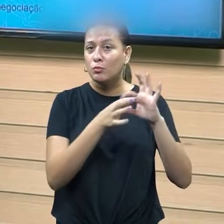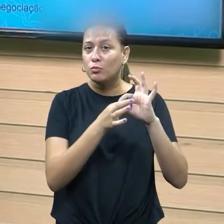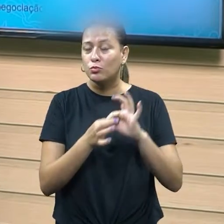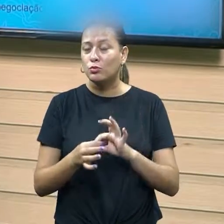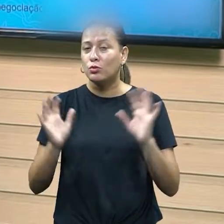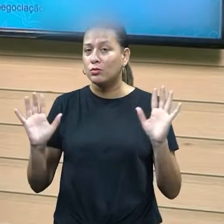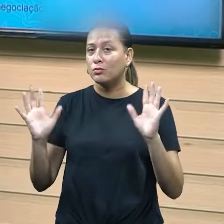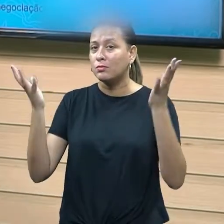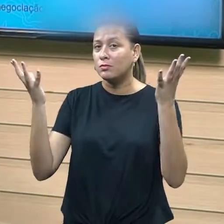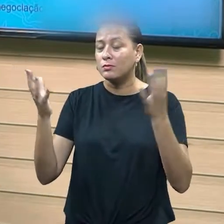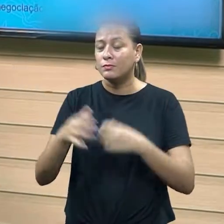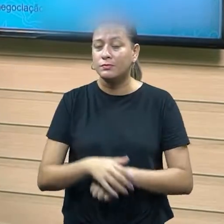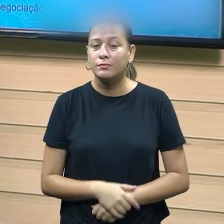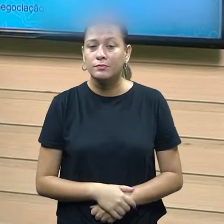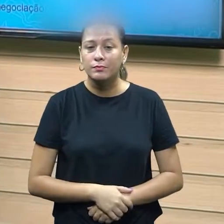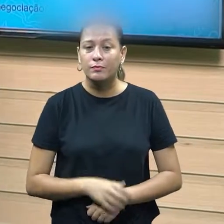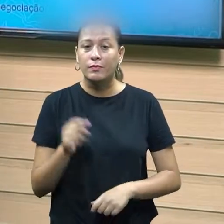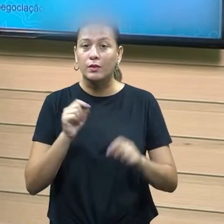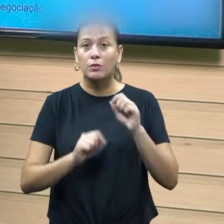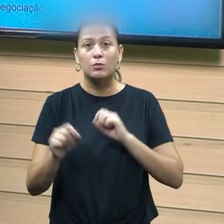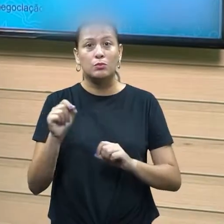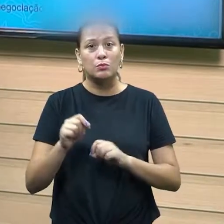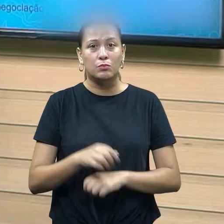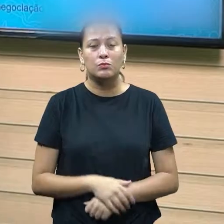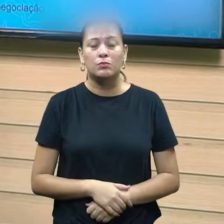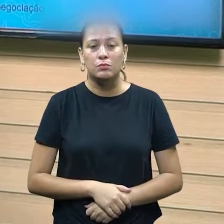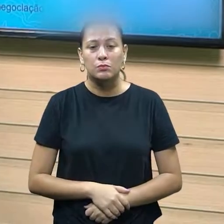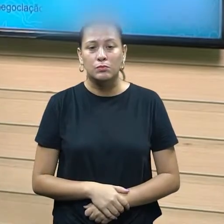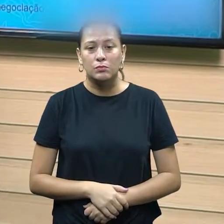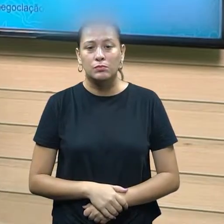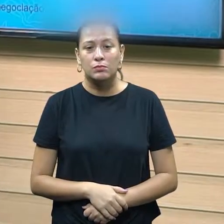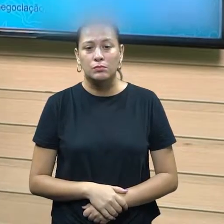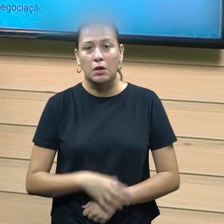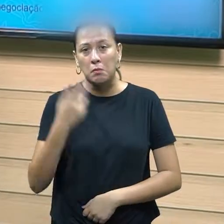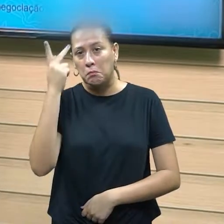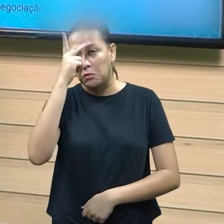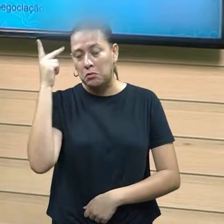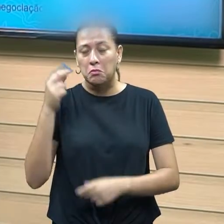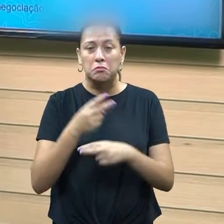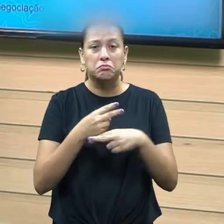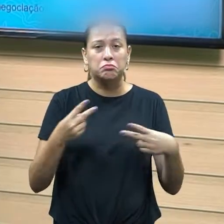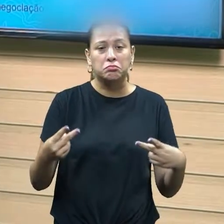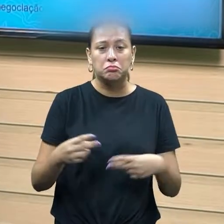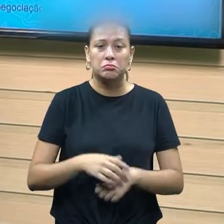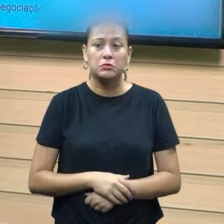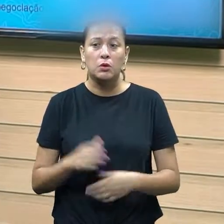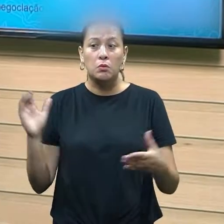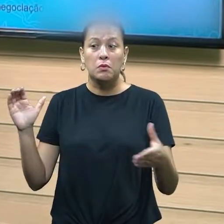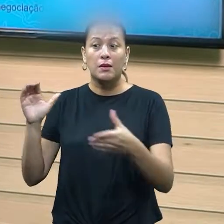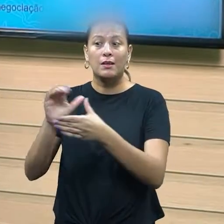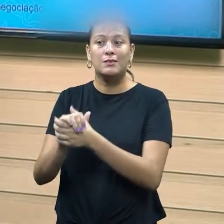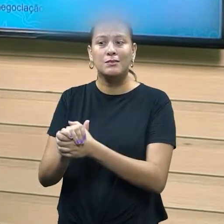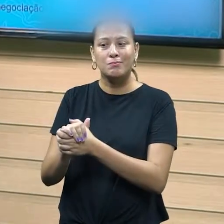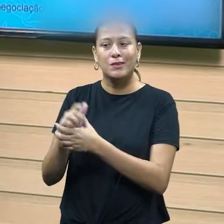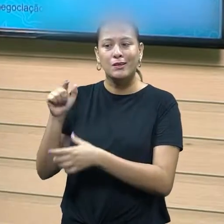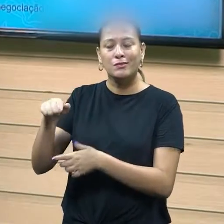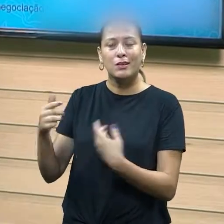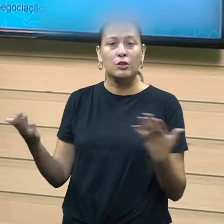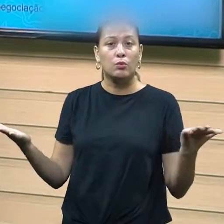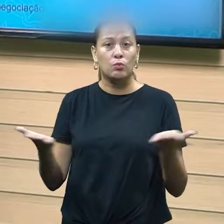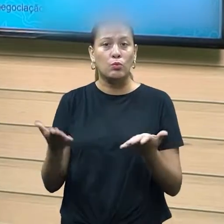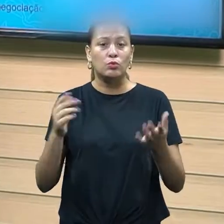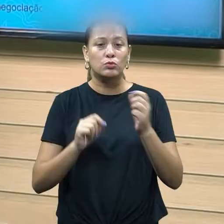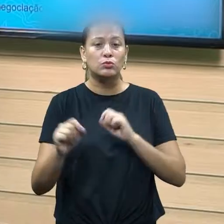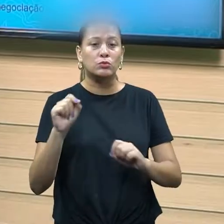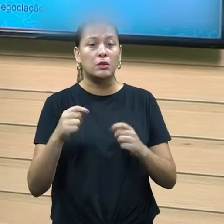né, que nossos clientes são diversos. Então, eu tenho que saber que o local, se eu vou trabalhar com um casamento, tenho que saber que hoje eu tenho